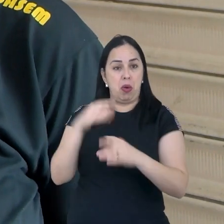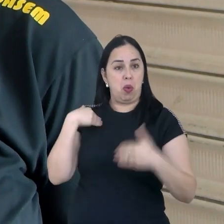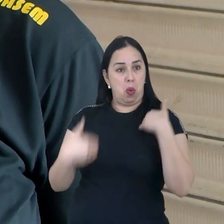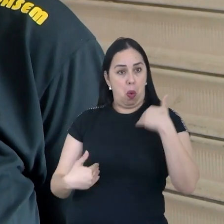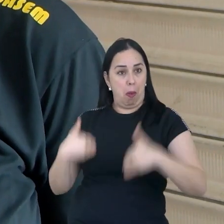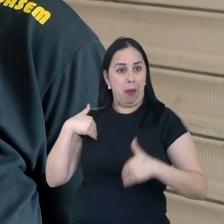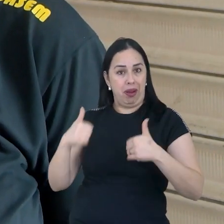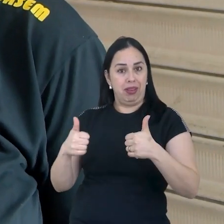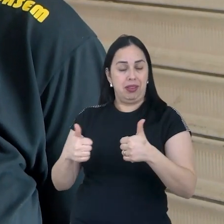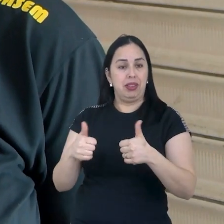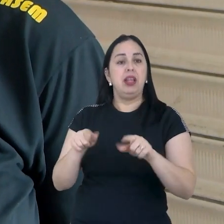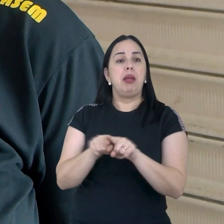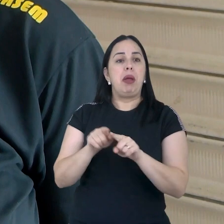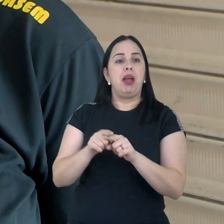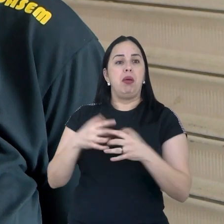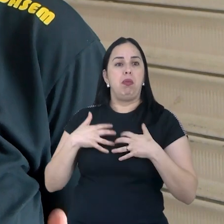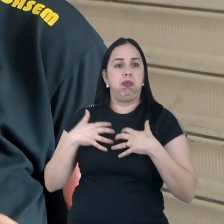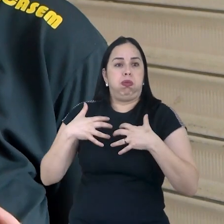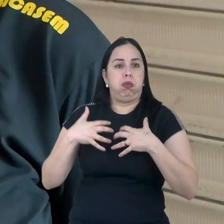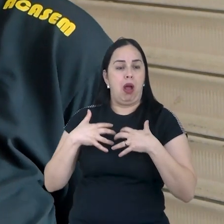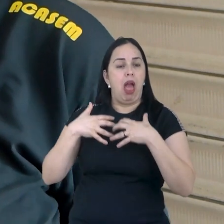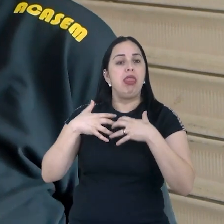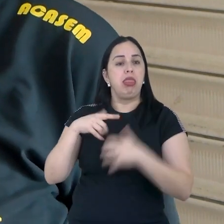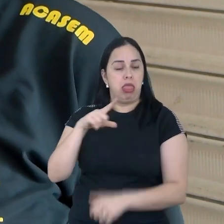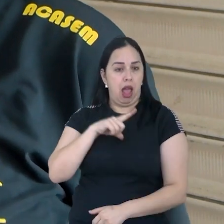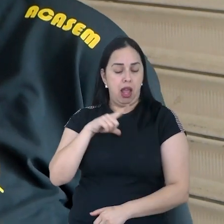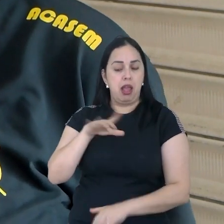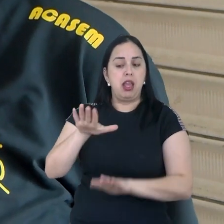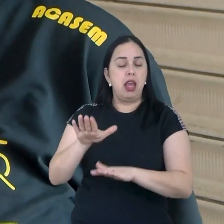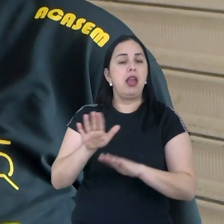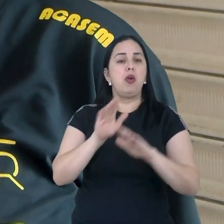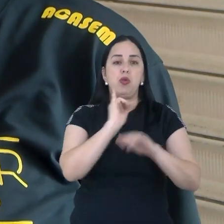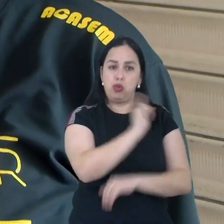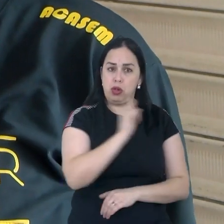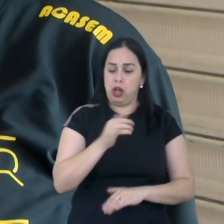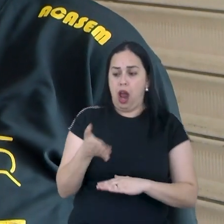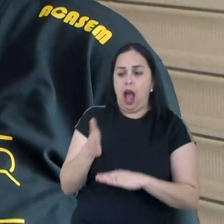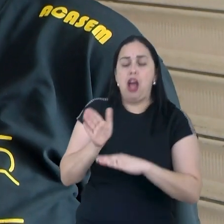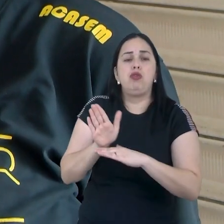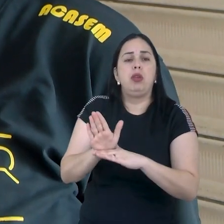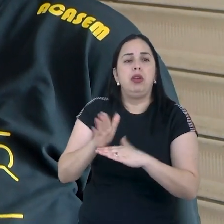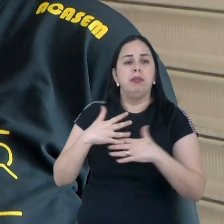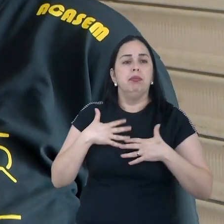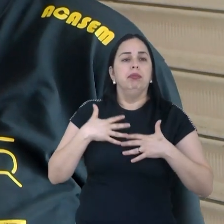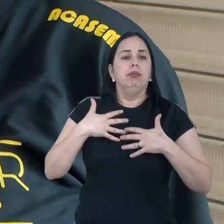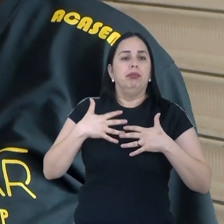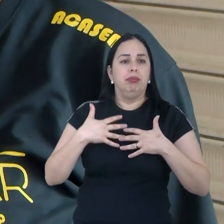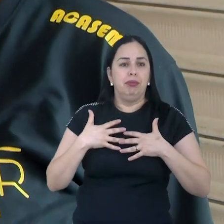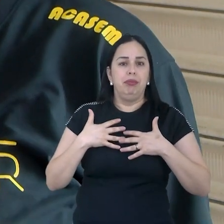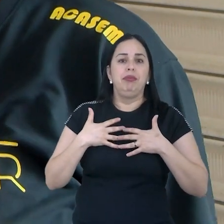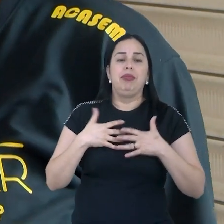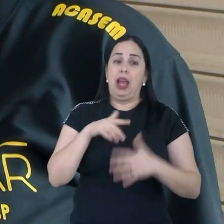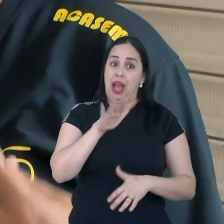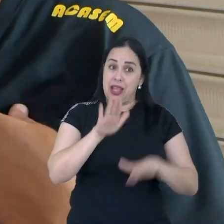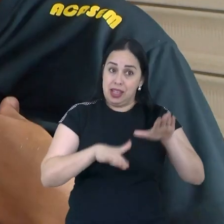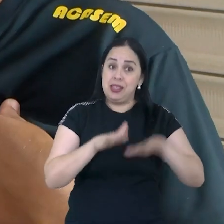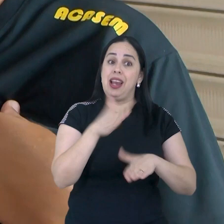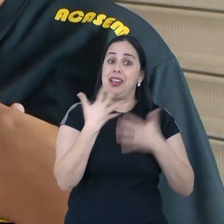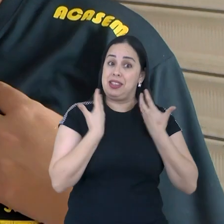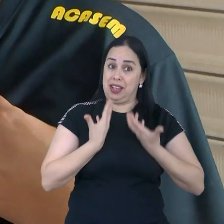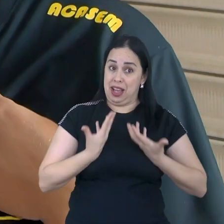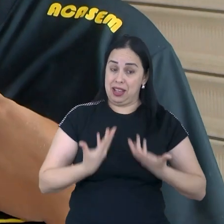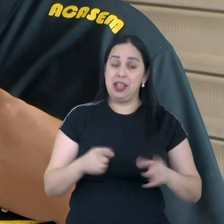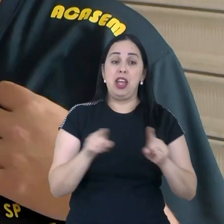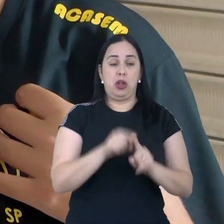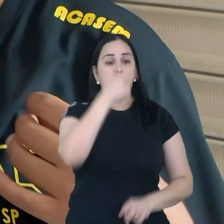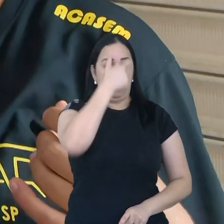dois, eles têm a bronquite asmática. Então isso daí para eles ajuda muito. Querendo ou não, o jiu-jitsu, nossa, é cansativo, eu falo isso